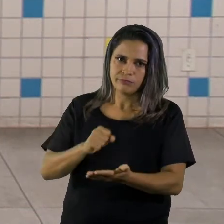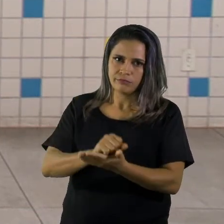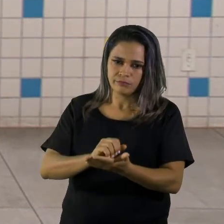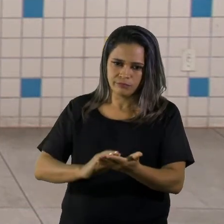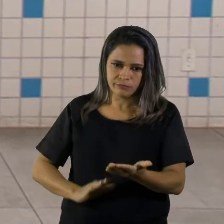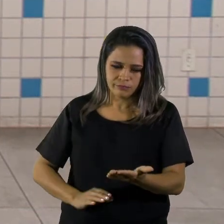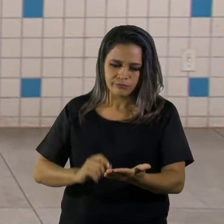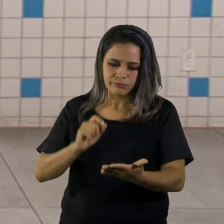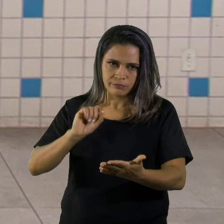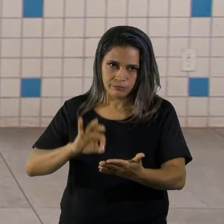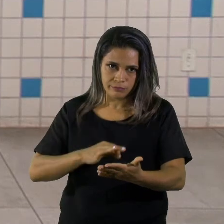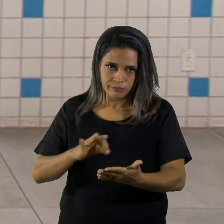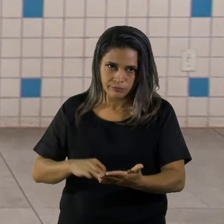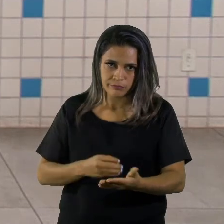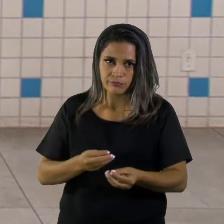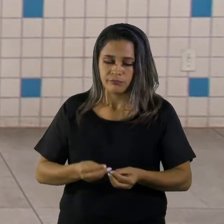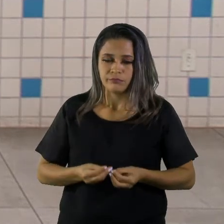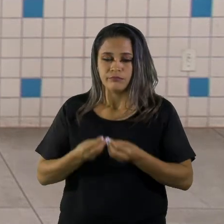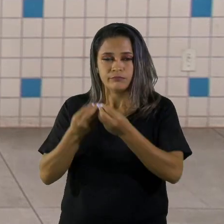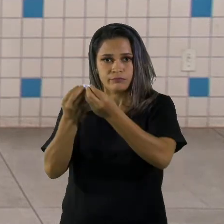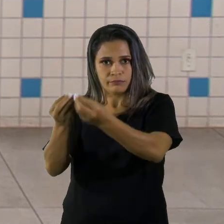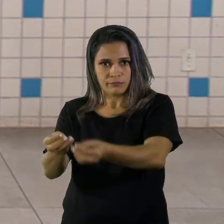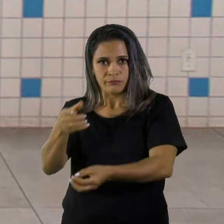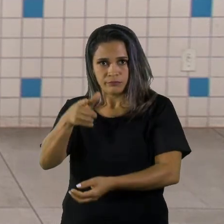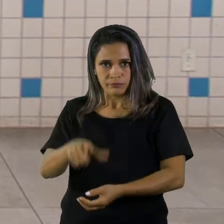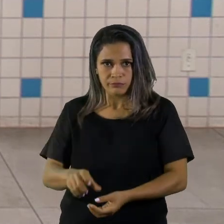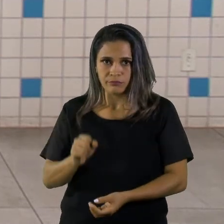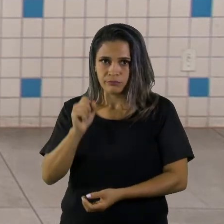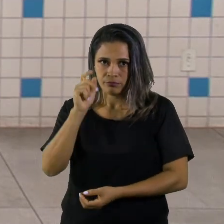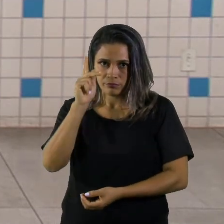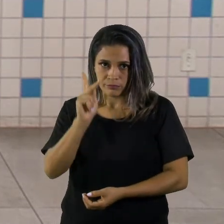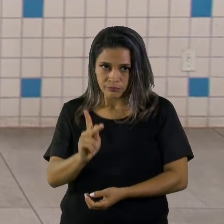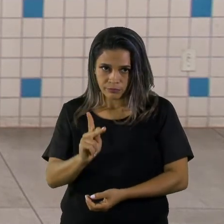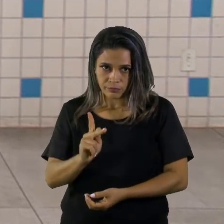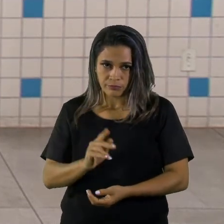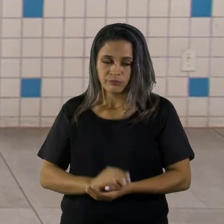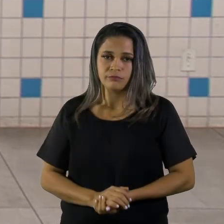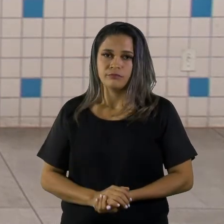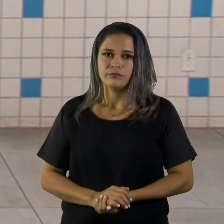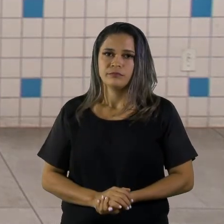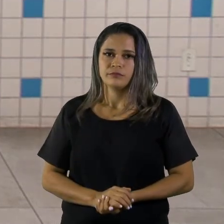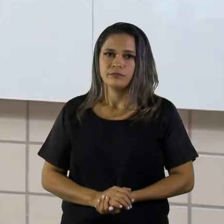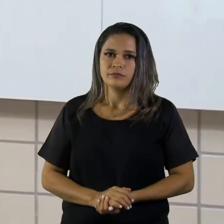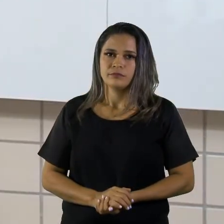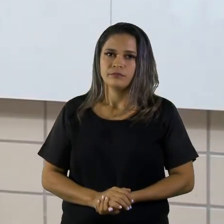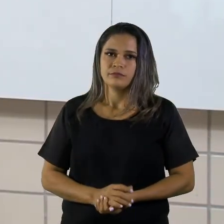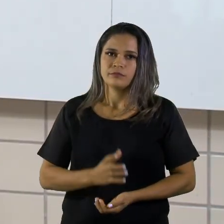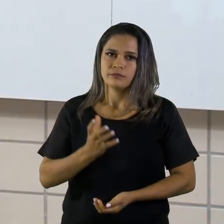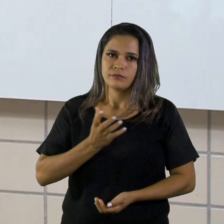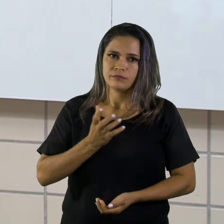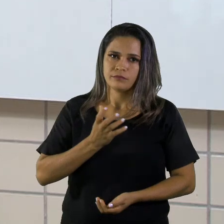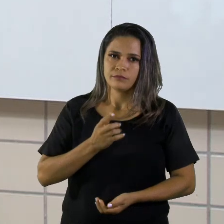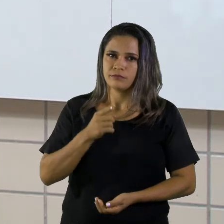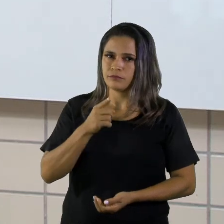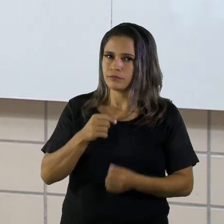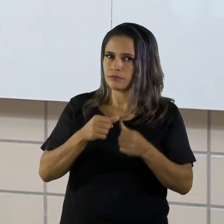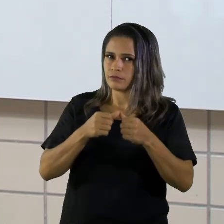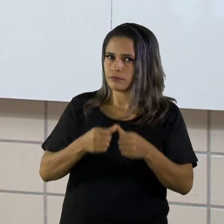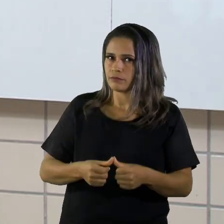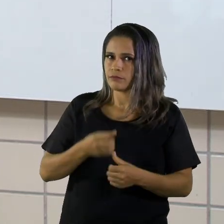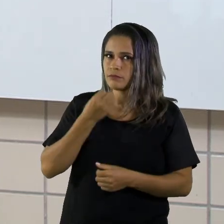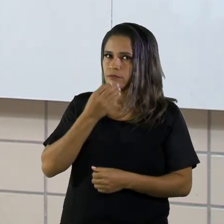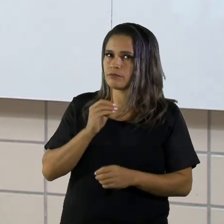para a escola para que nós, professores, possamos corrigir, ok? Bom, eu quero que vocês fiquem bem,